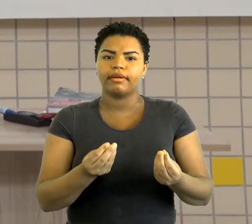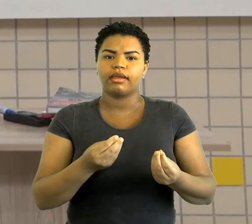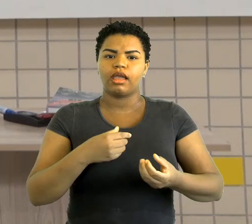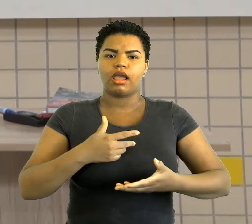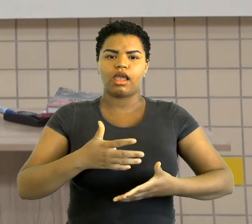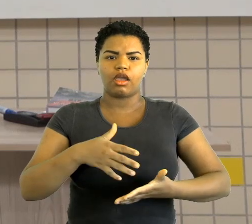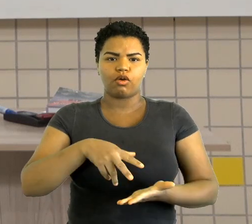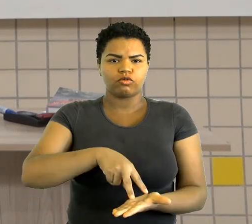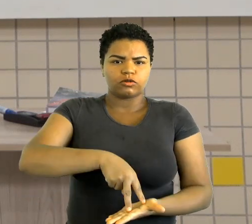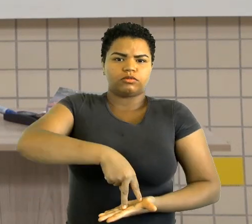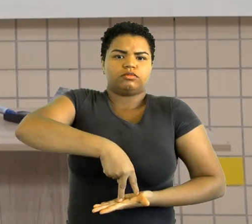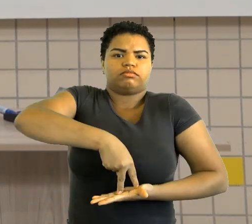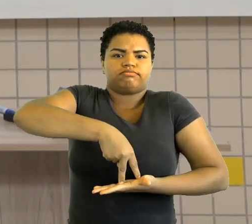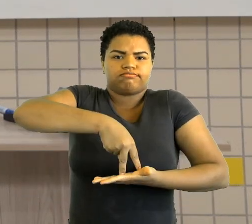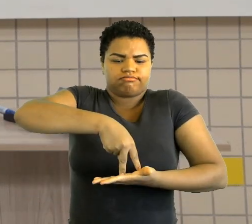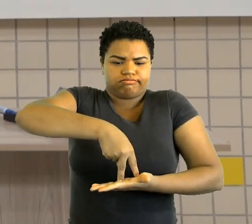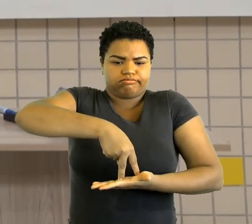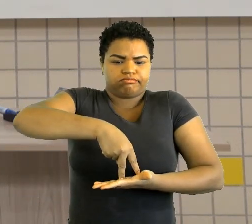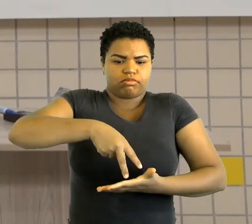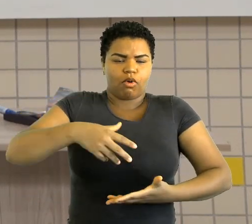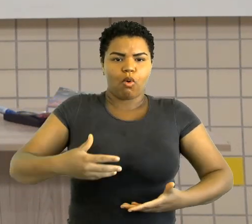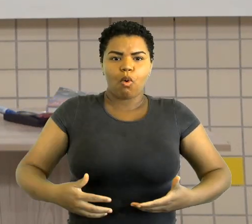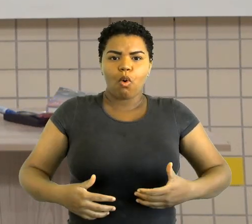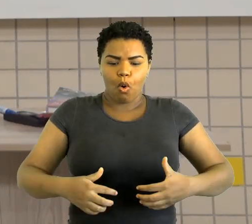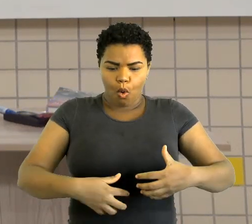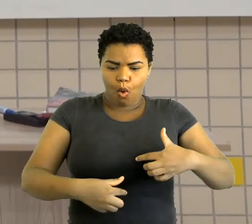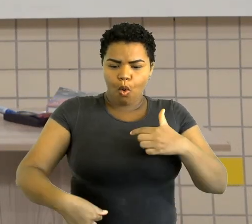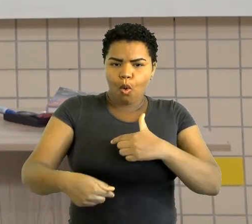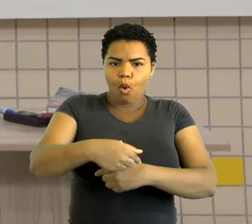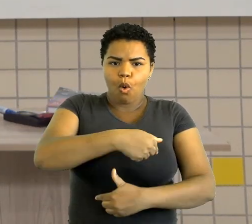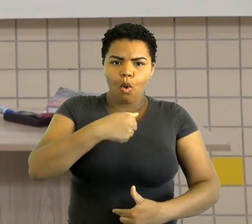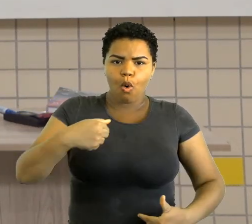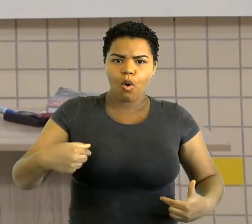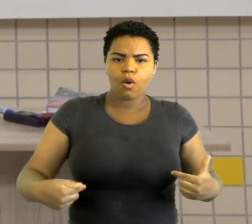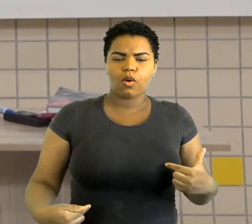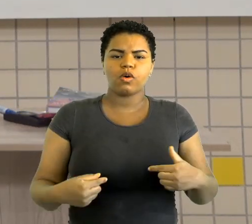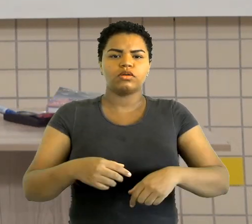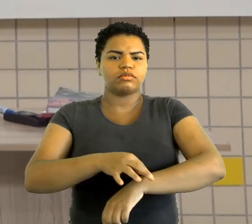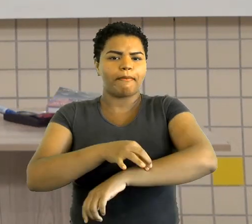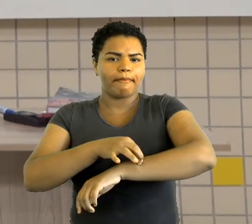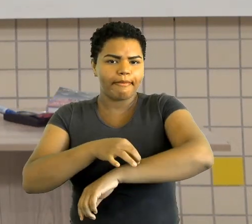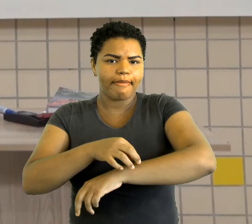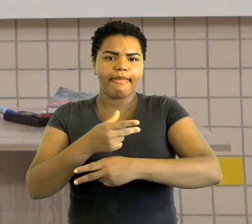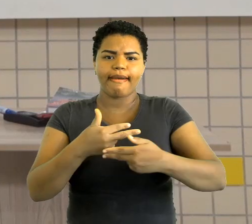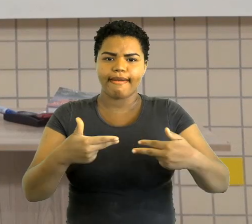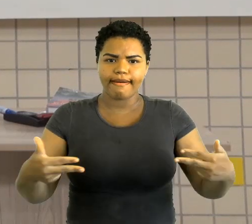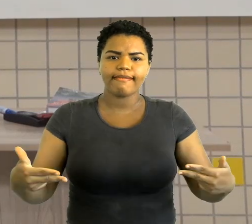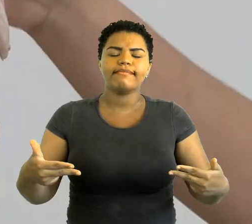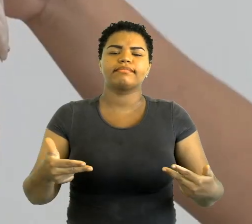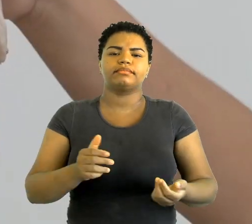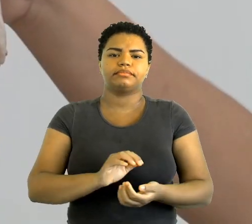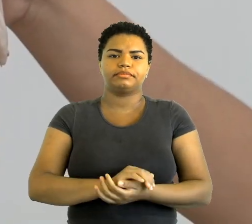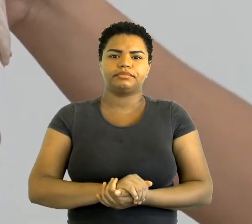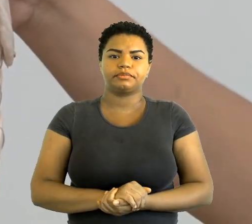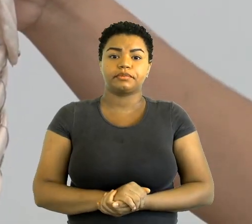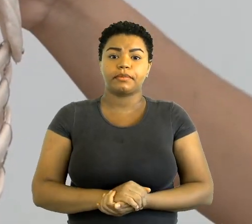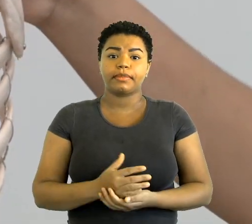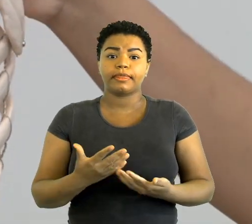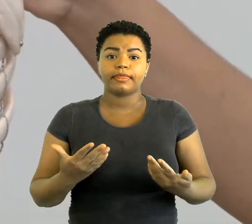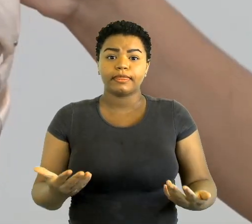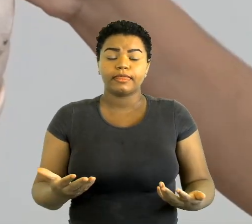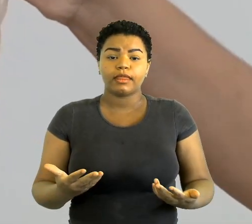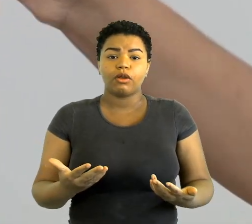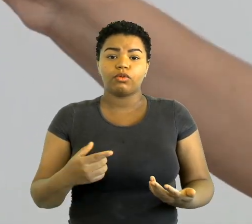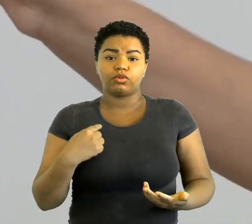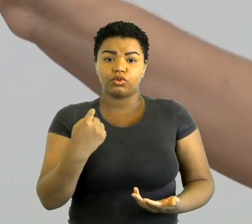Sustentação de todos os órgãos e de todos os tecidos, ok? Então, quando a gente fala de